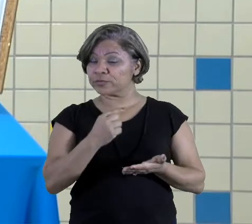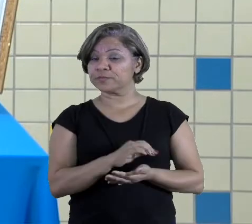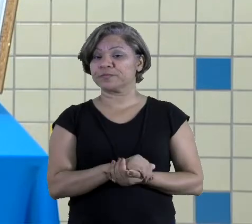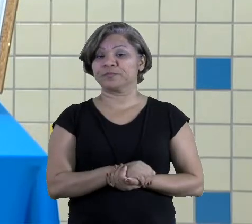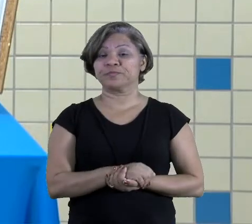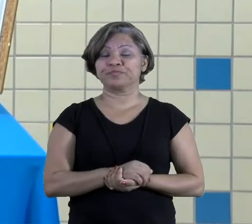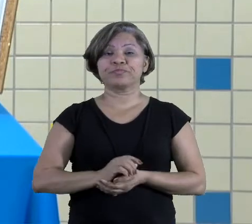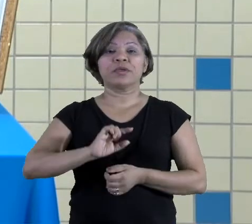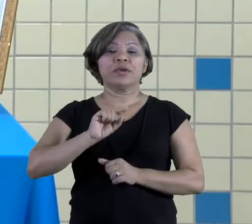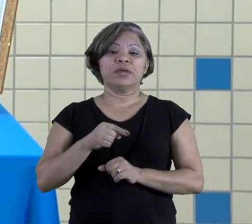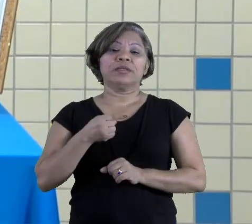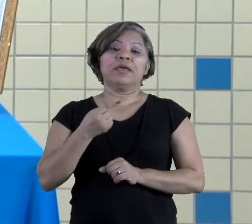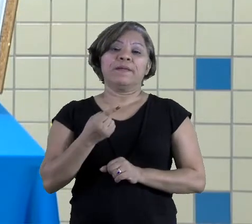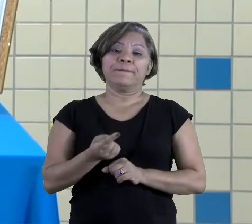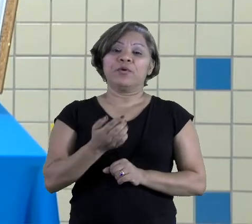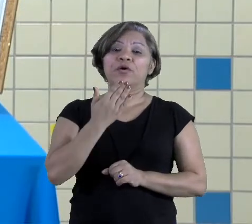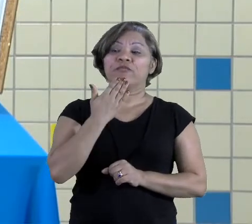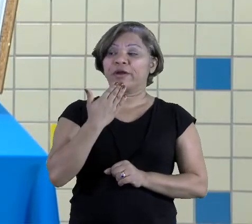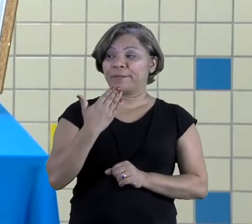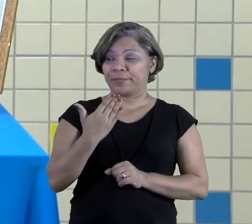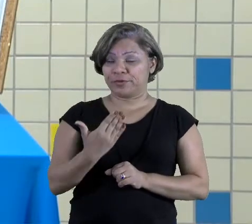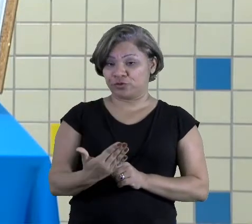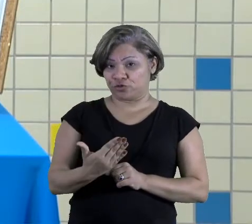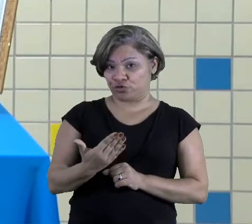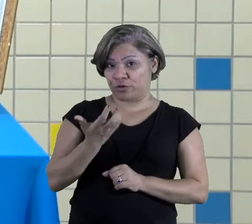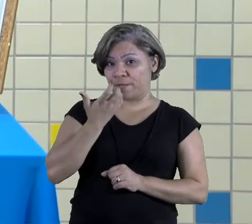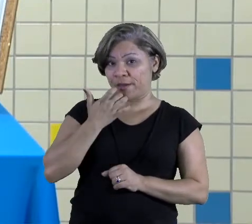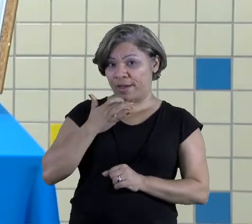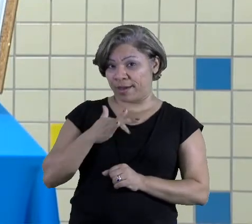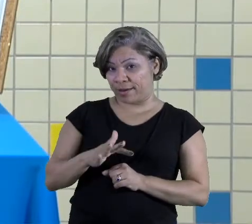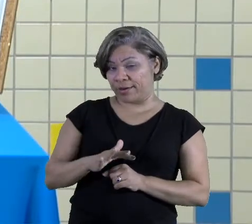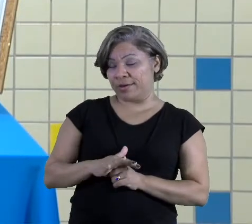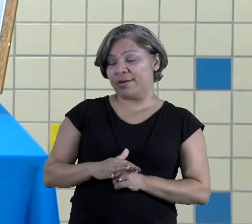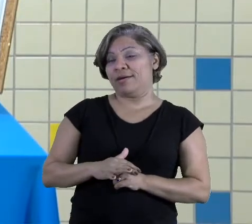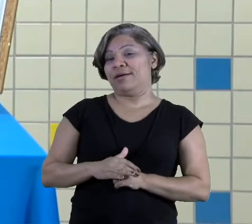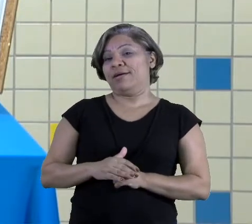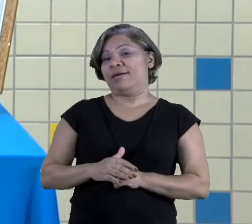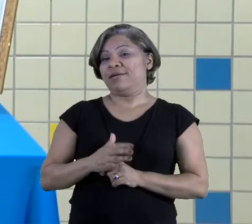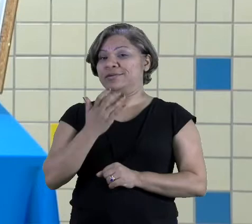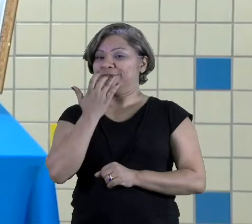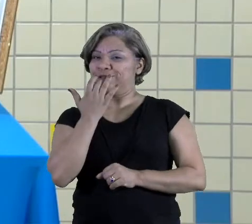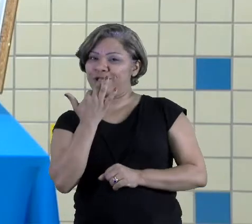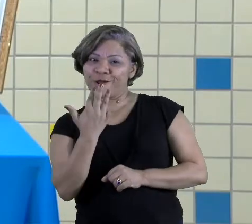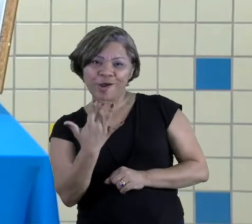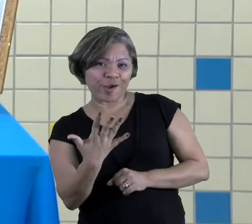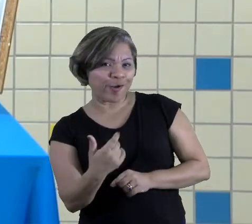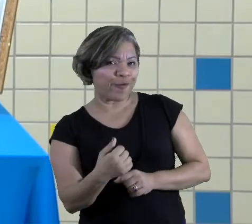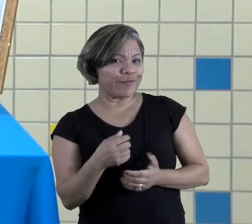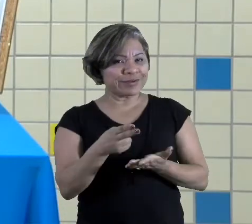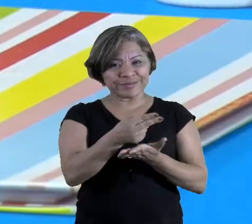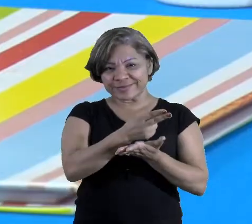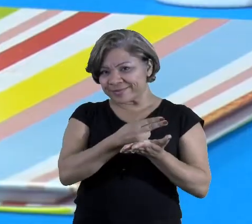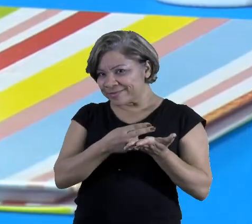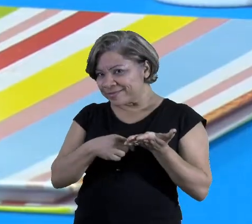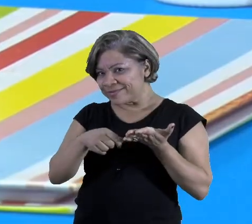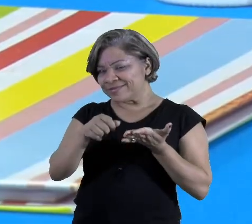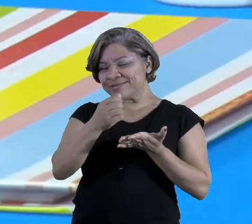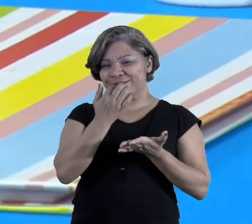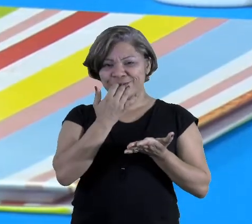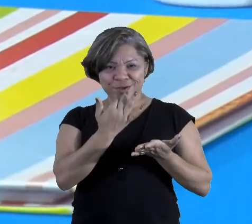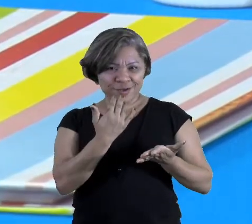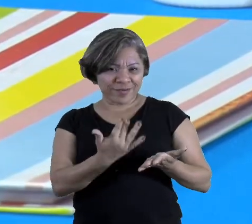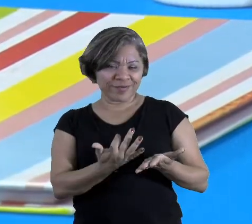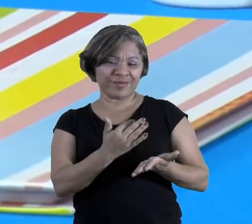Após isso, vai pedir para a criança colorir, para deixar o caderno assim bem colorido, tudo que ela desenhou ela deve colorir